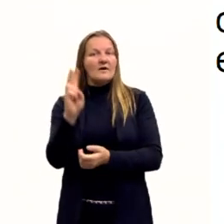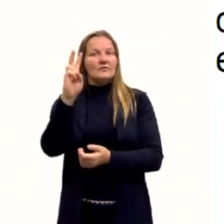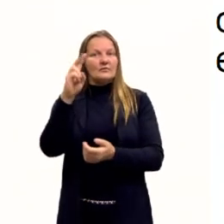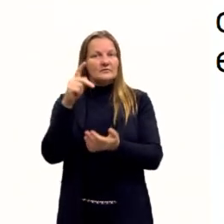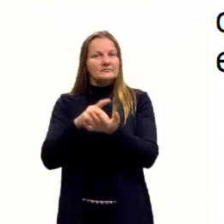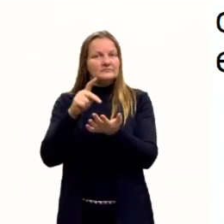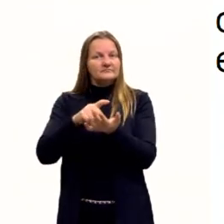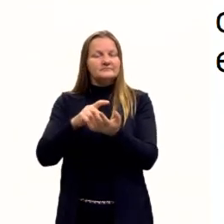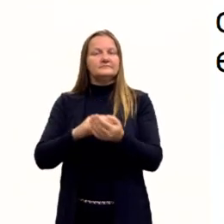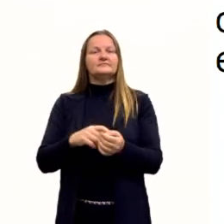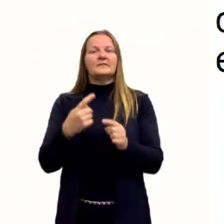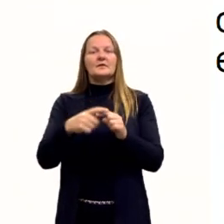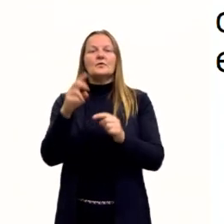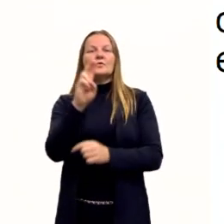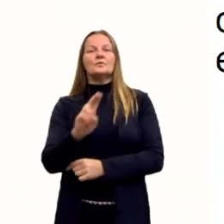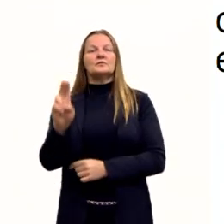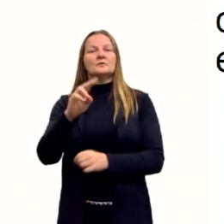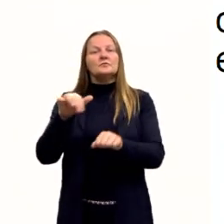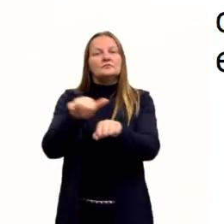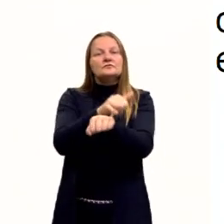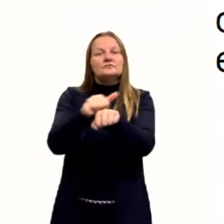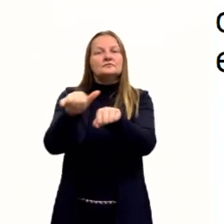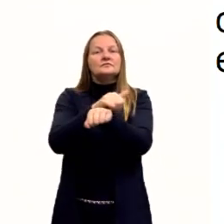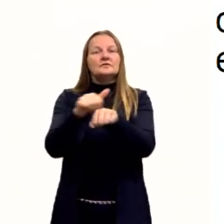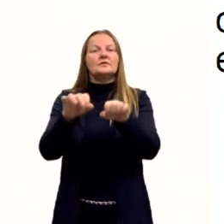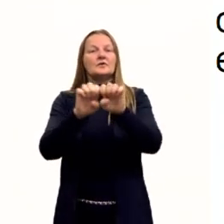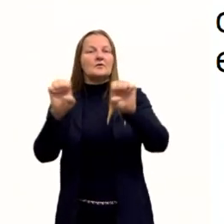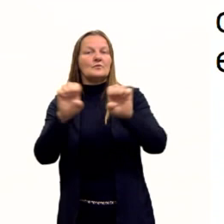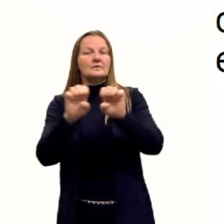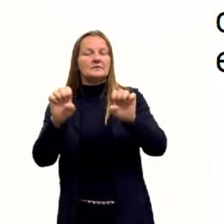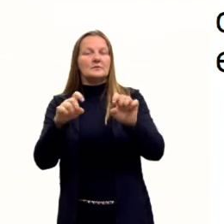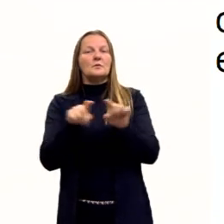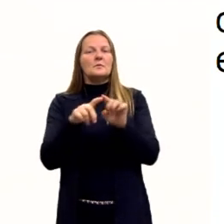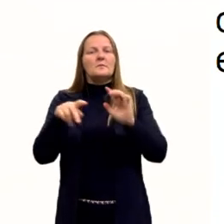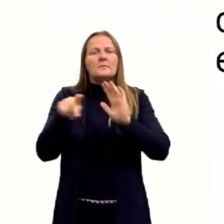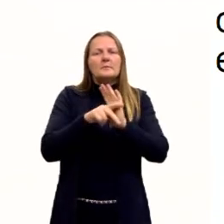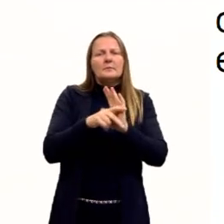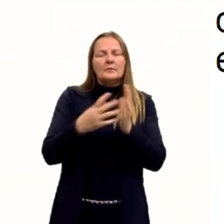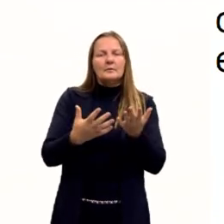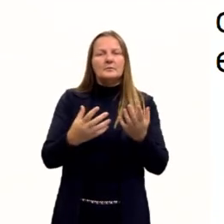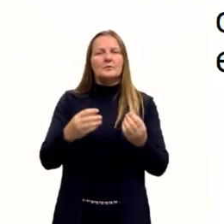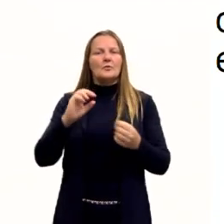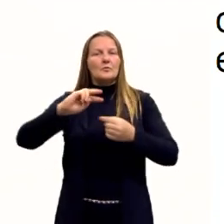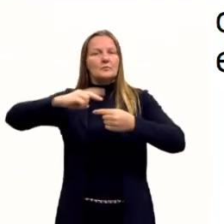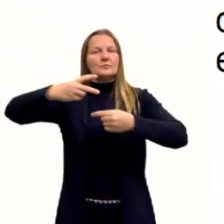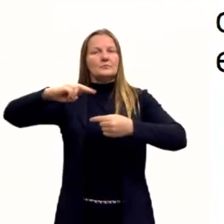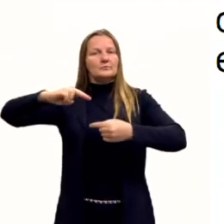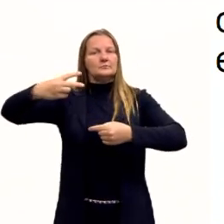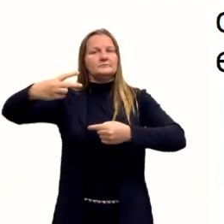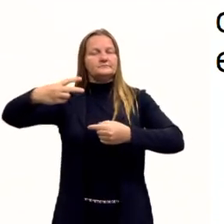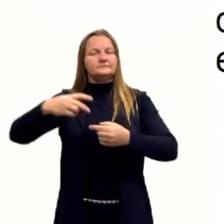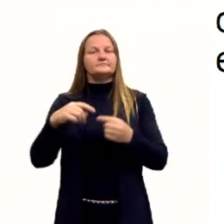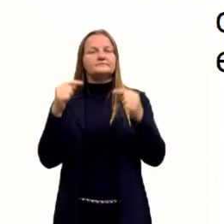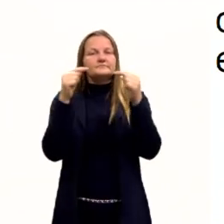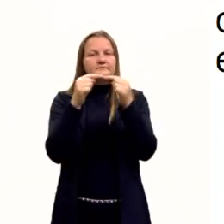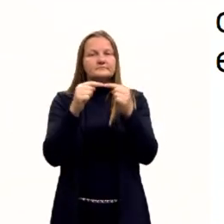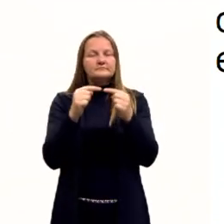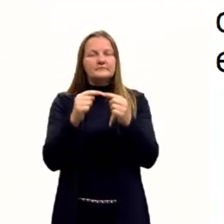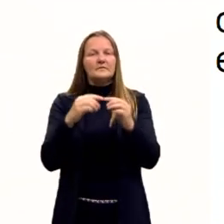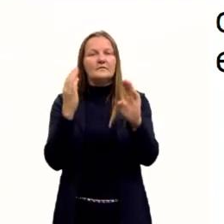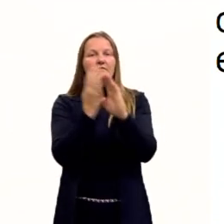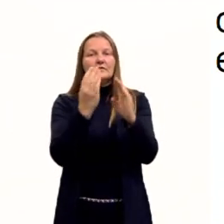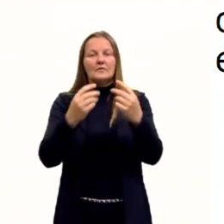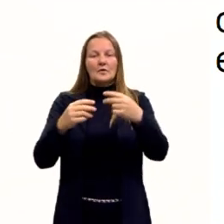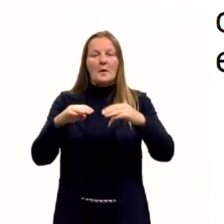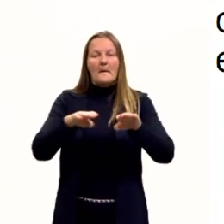para isso nós utilizamos técnicas de equação e as propriedades de potência com o objetivo